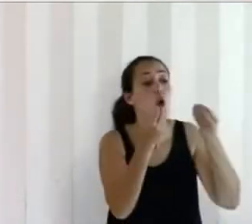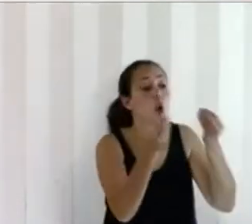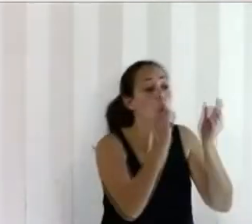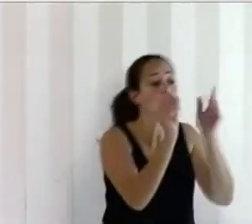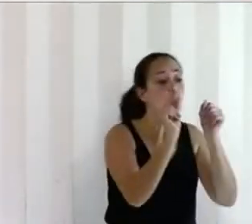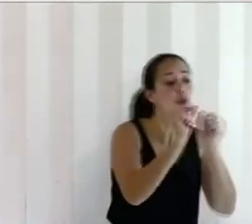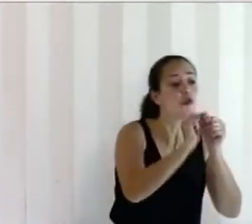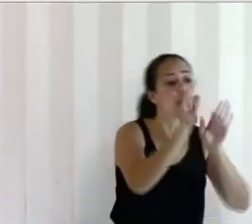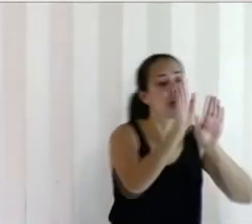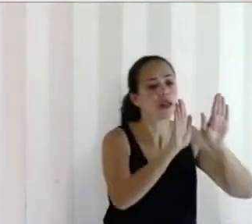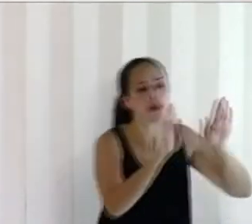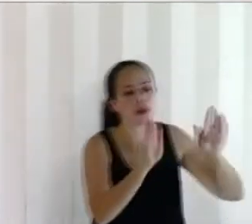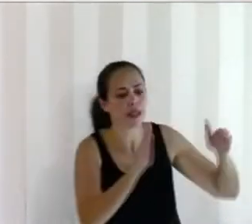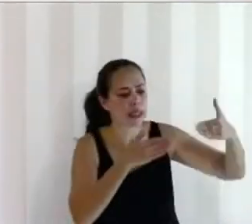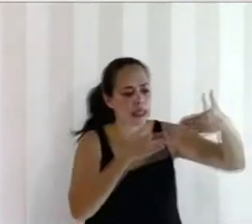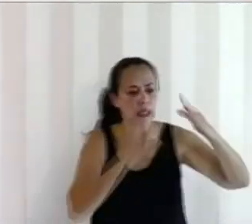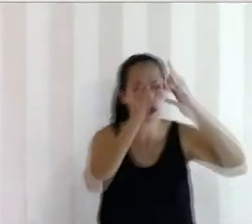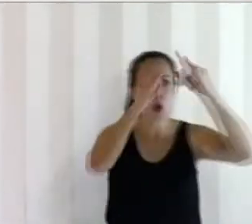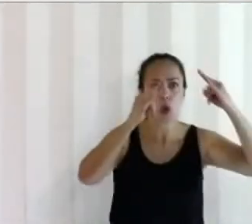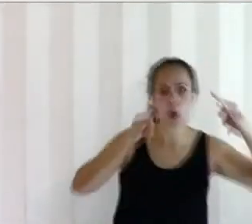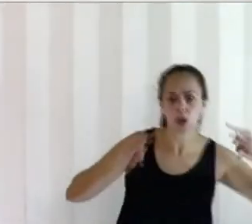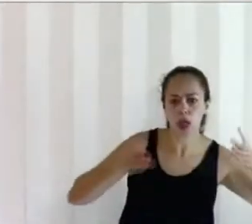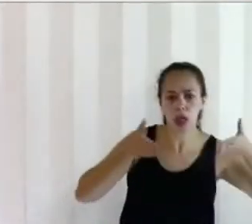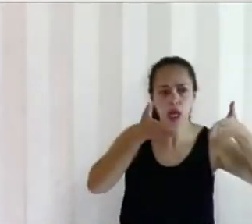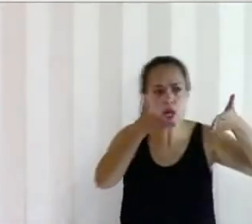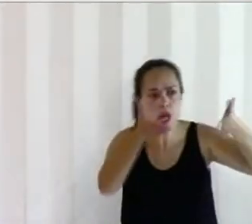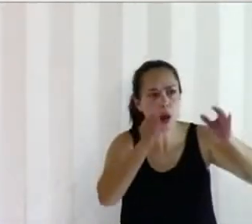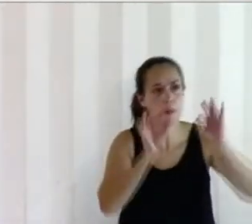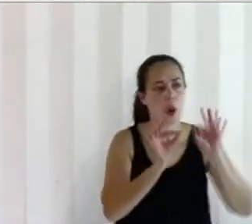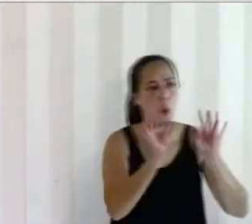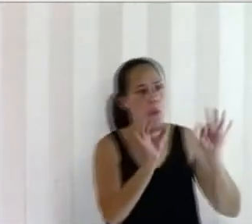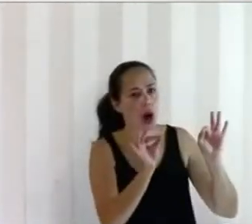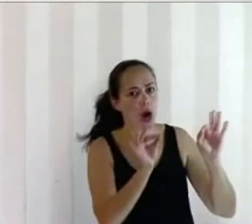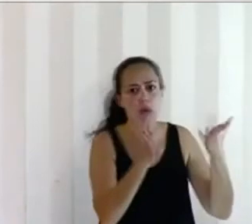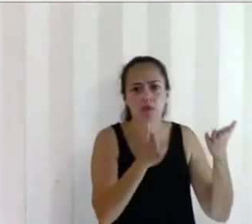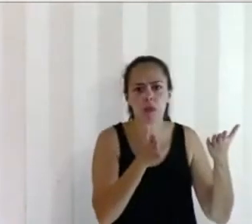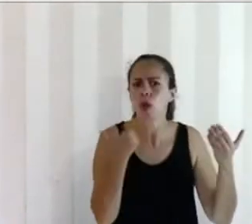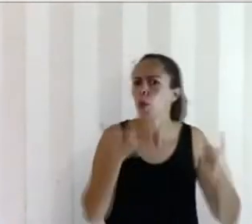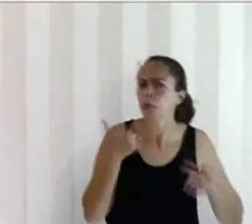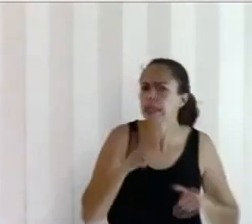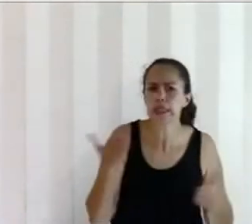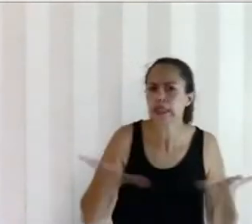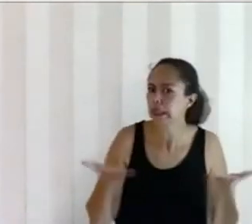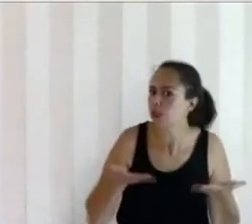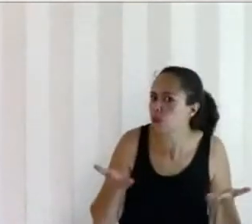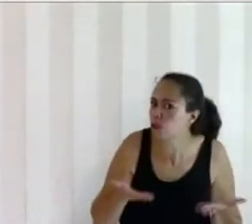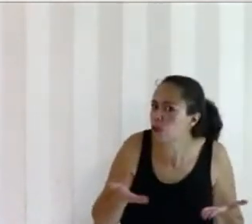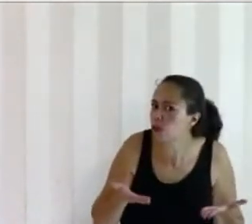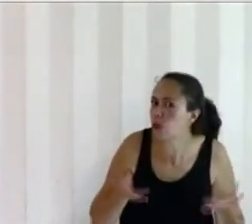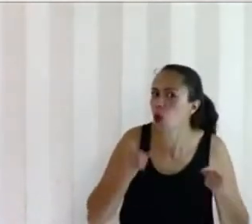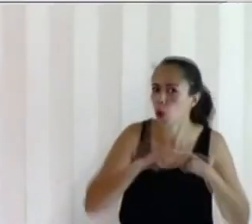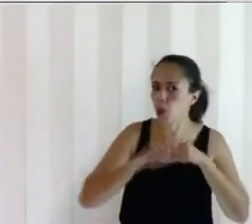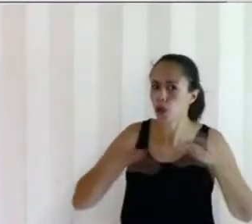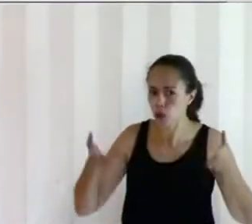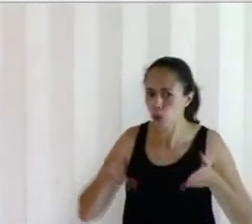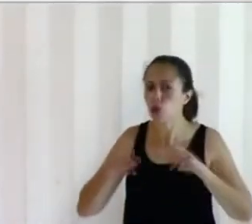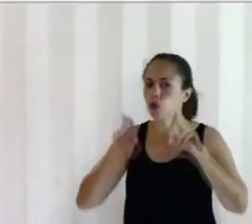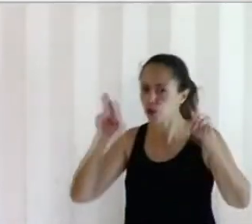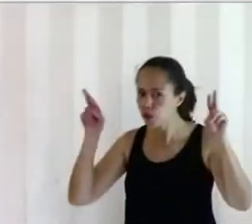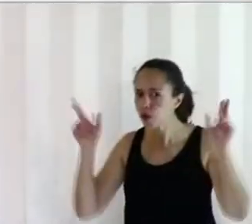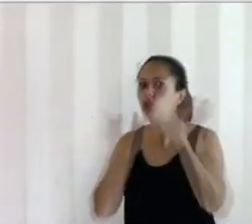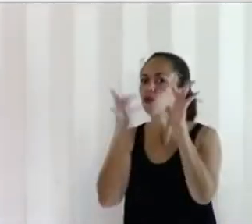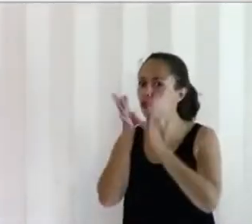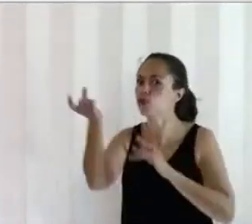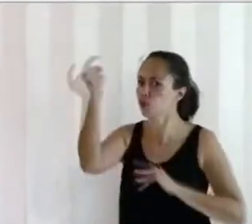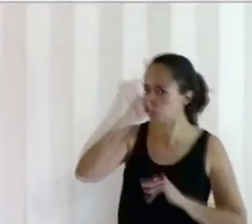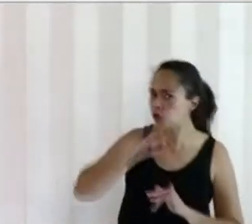Israel era uma espécie de nação. Hoje, os filhos de Deus estão espalhados pelo mundo afora. Nós vivemos uma teocracia.